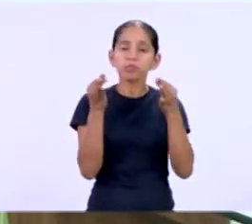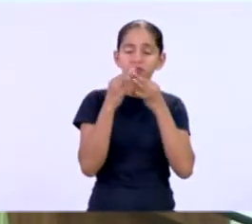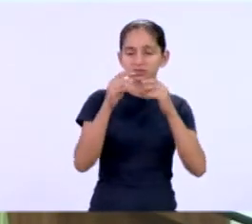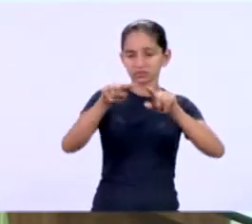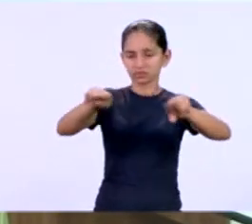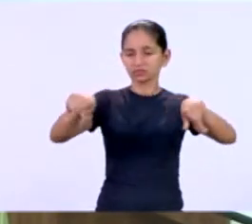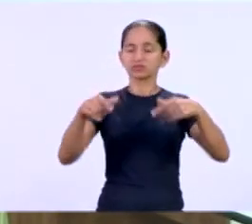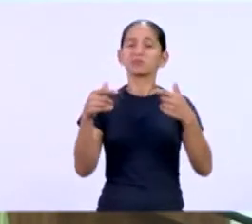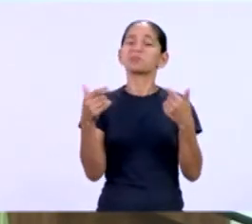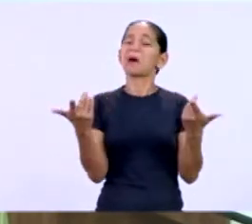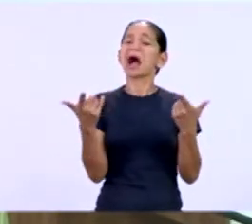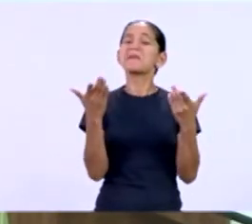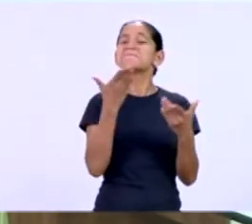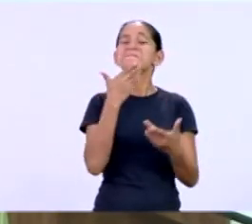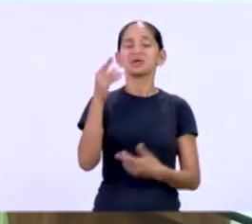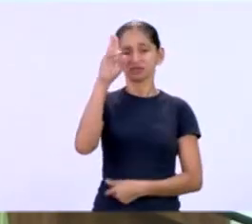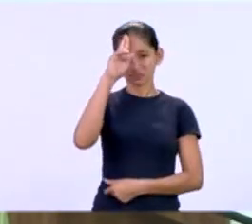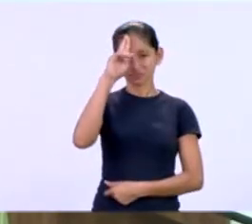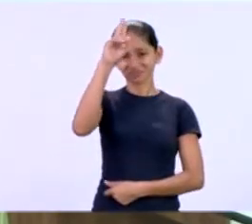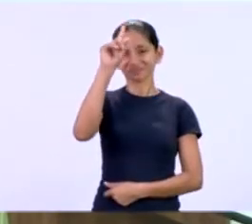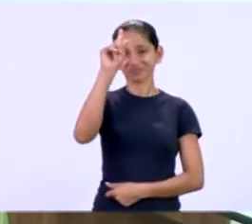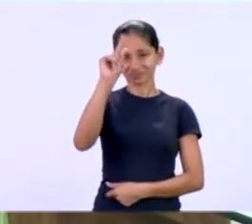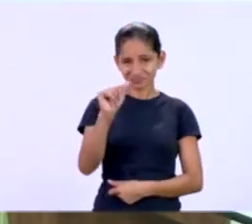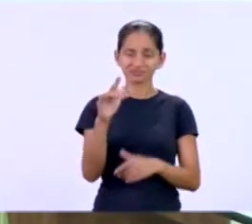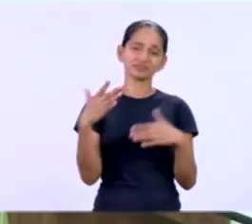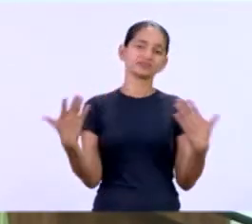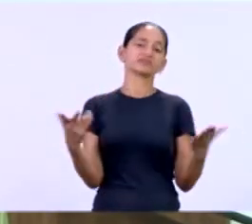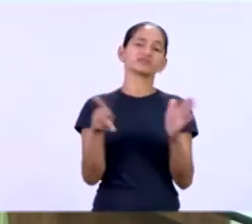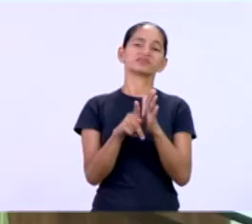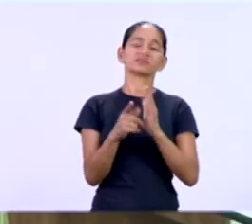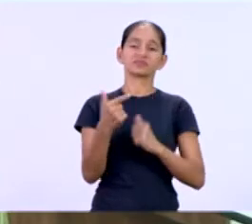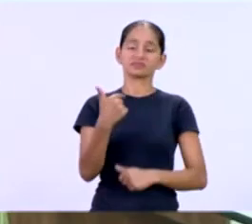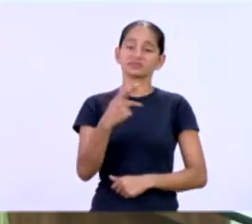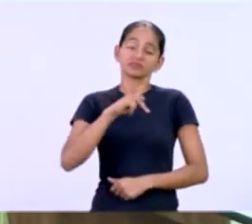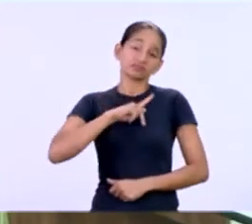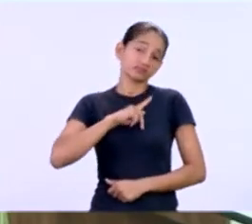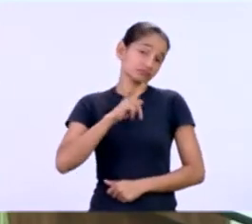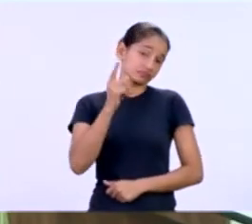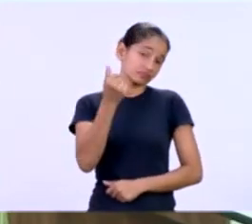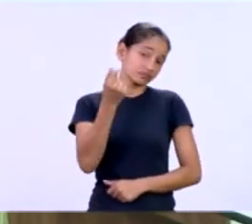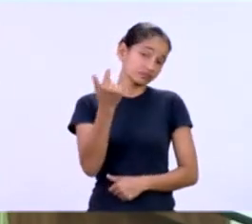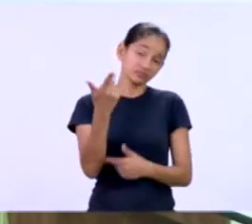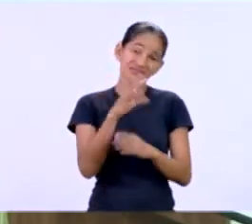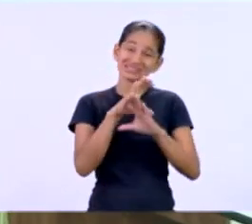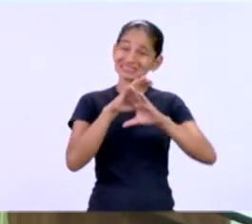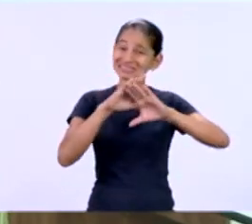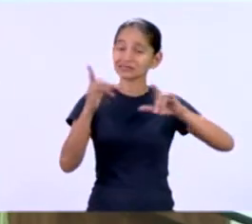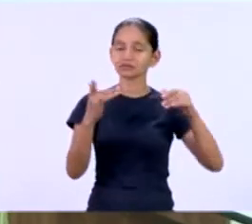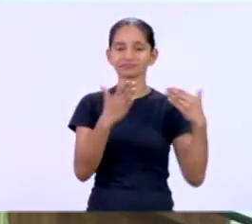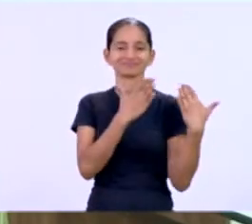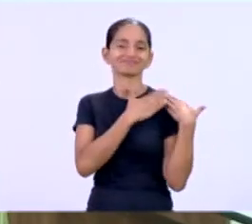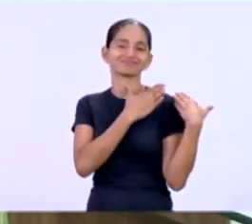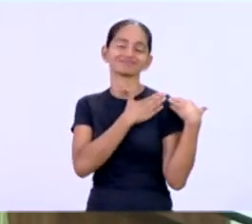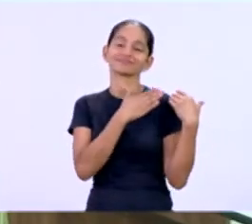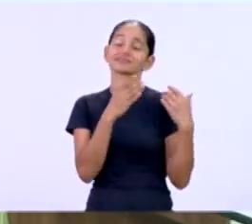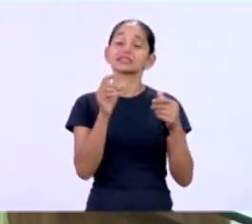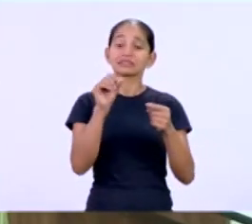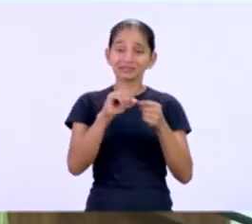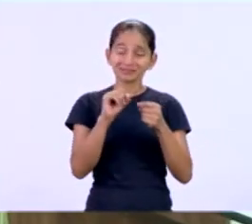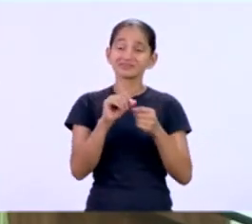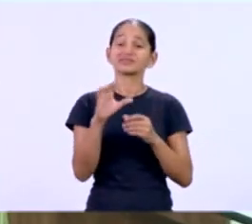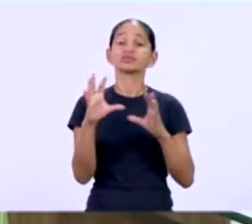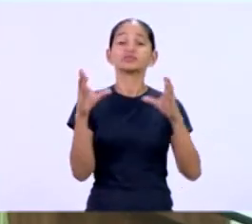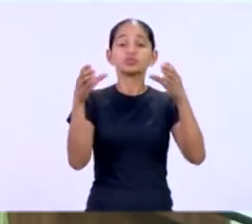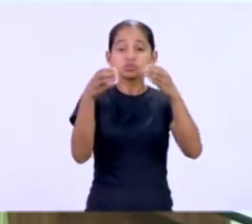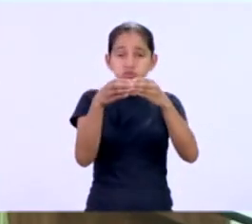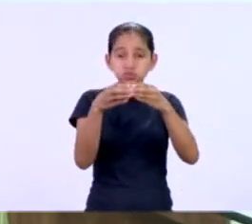maior participação nele, quem está realmente mais, vamos dizer assim, empoderado, quem está mais na responsabilidade de fazer, é o pessoal